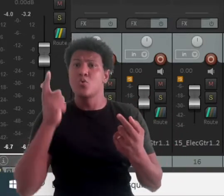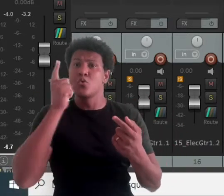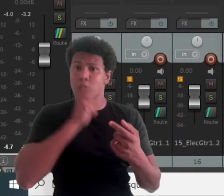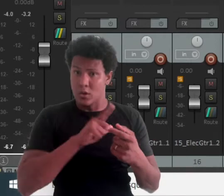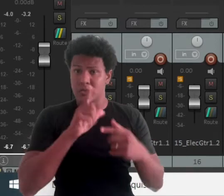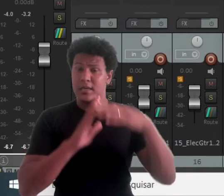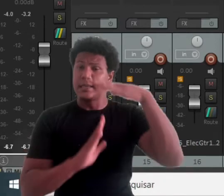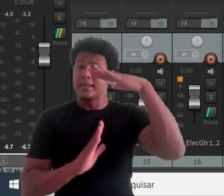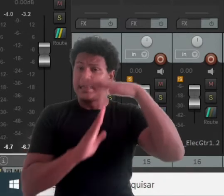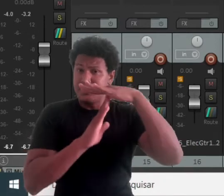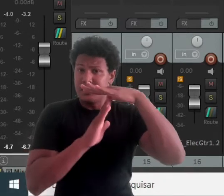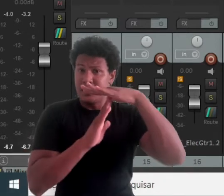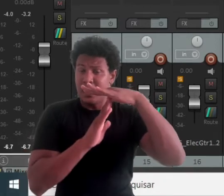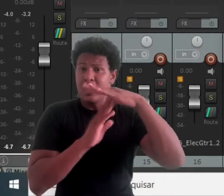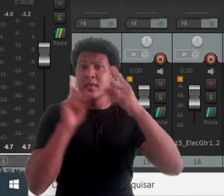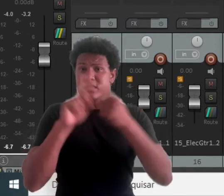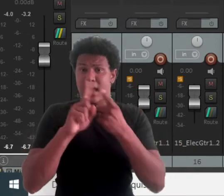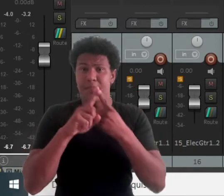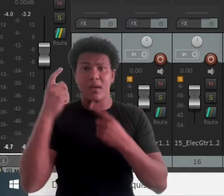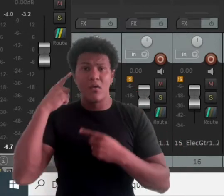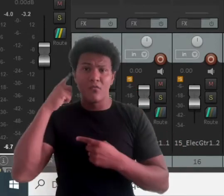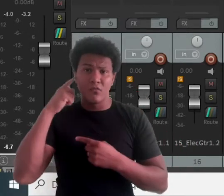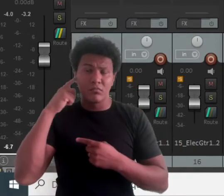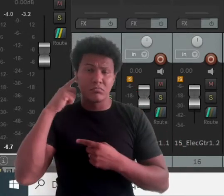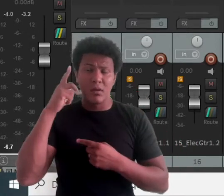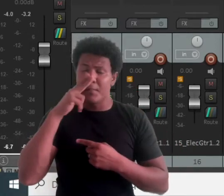meu volume final. Assim, quando for lá no meu